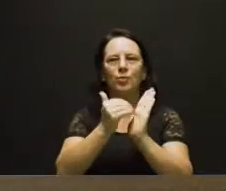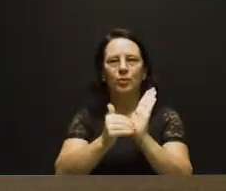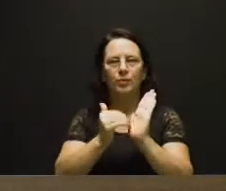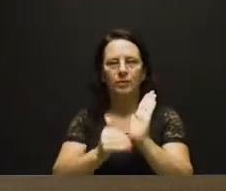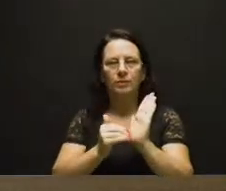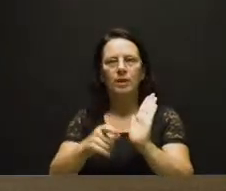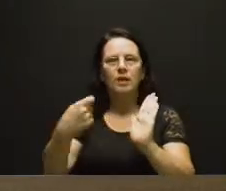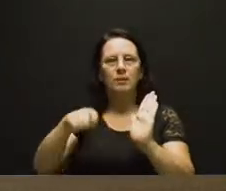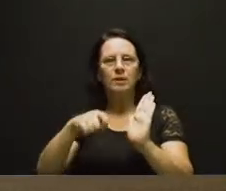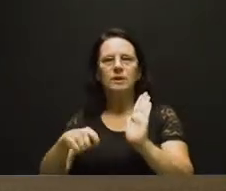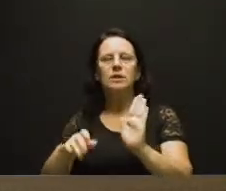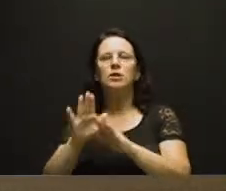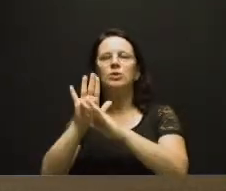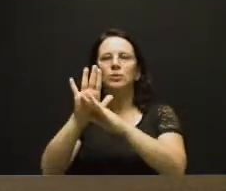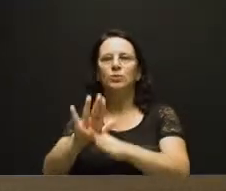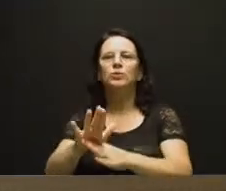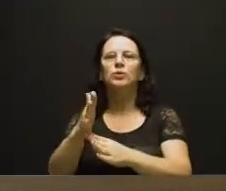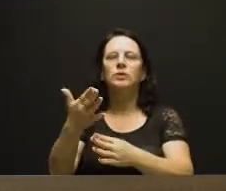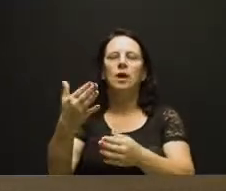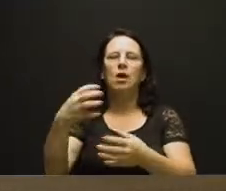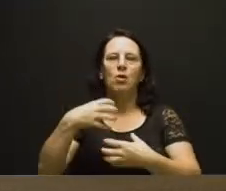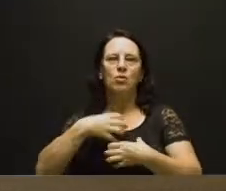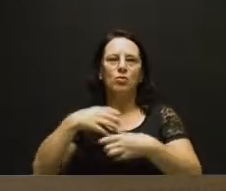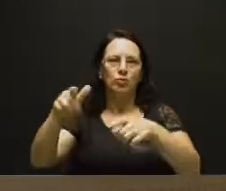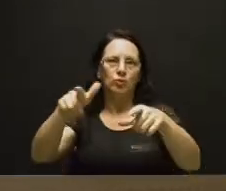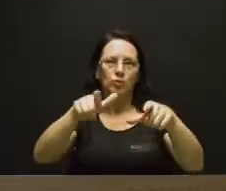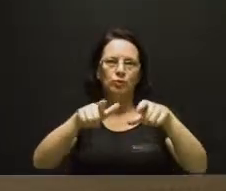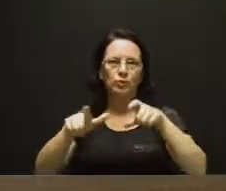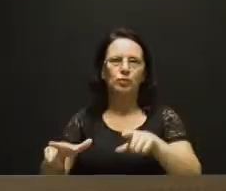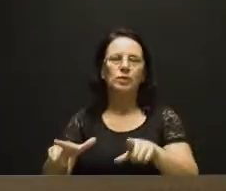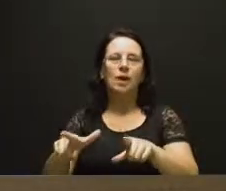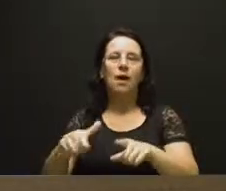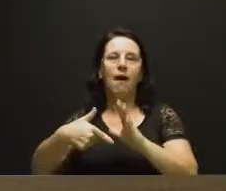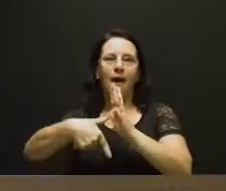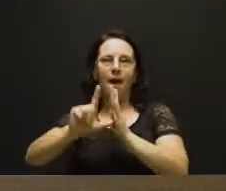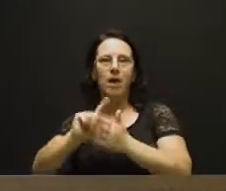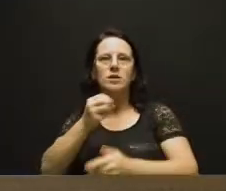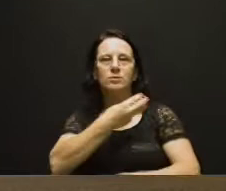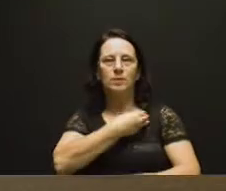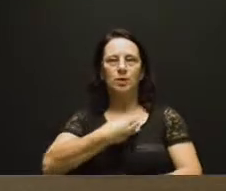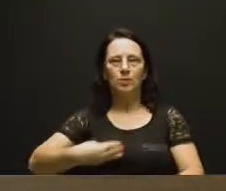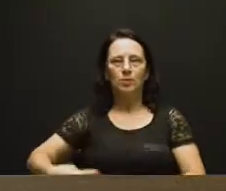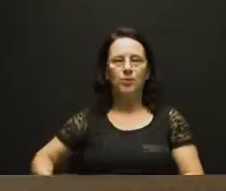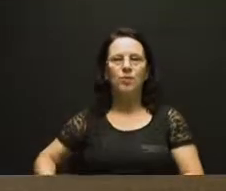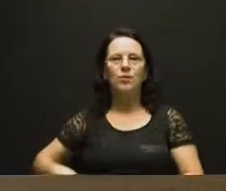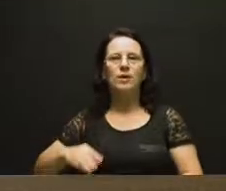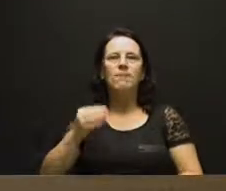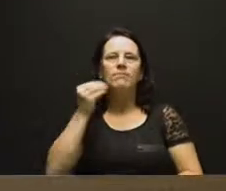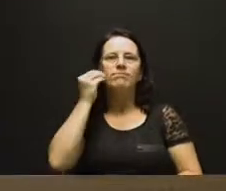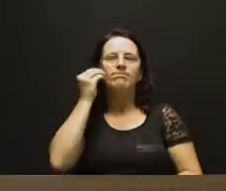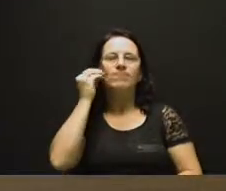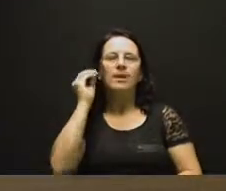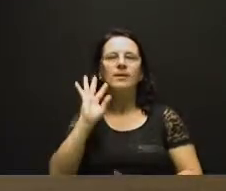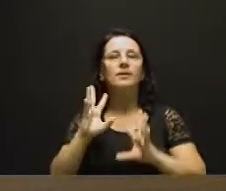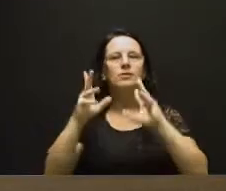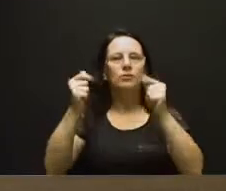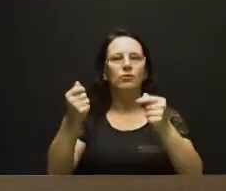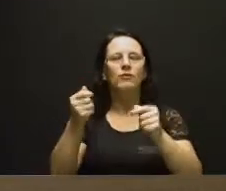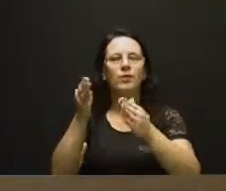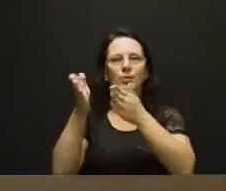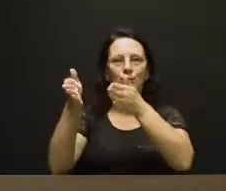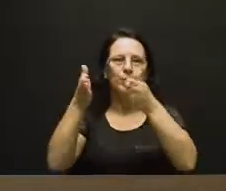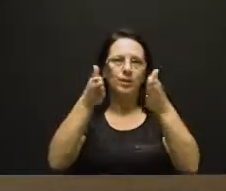em outra assistência ou antes de encaminhar para o ministério público a gente tenta resolver também a gente tenta orientar da melhor